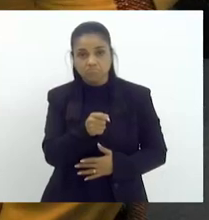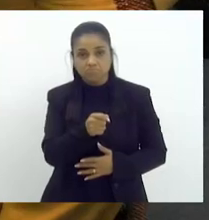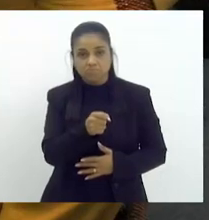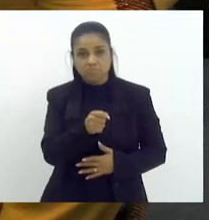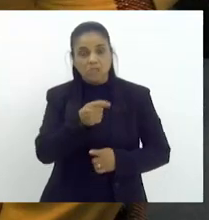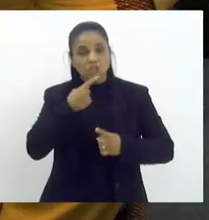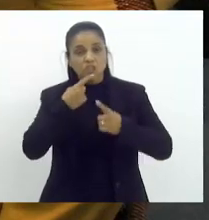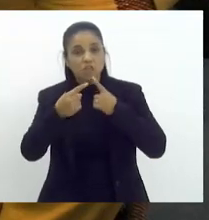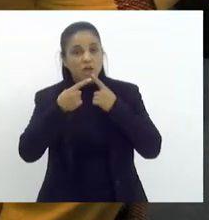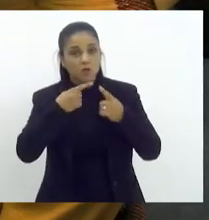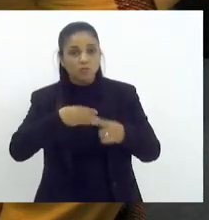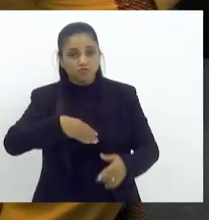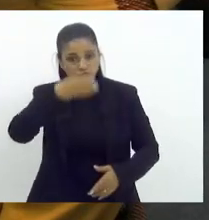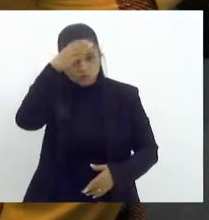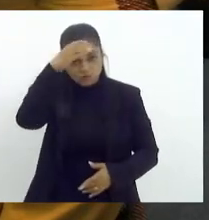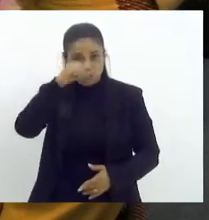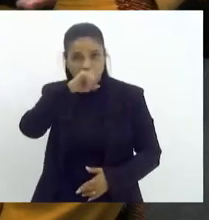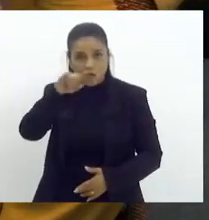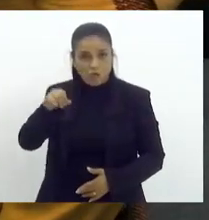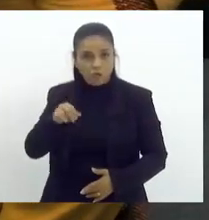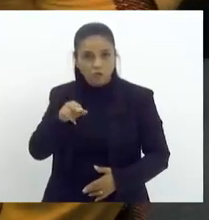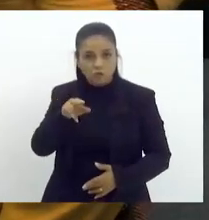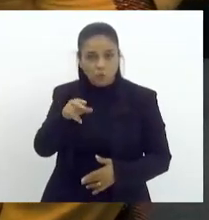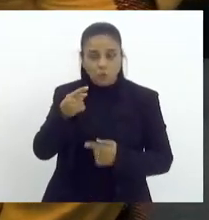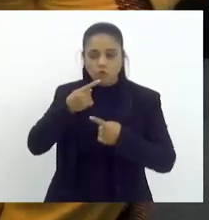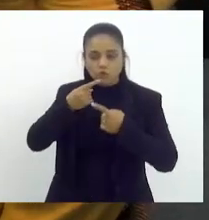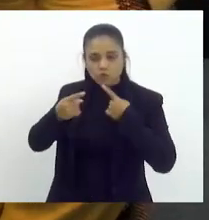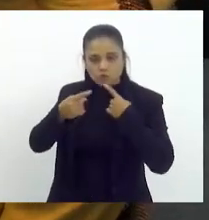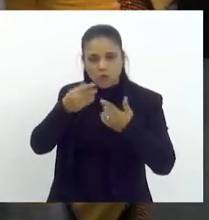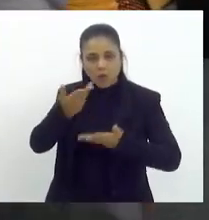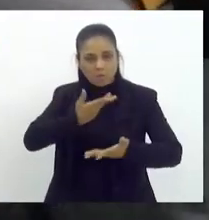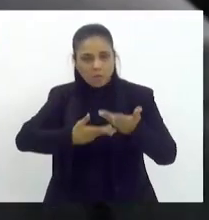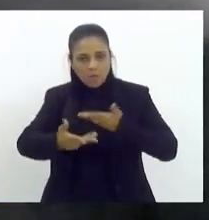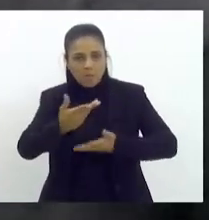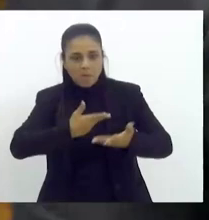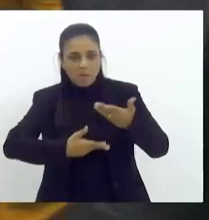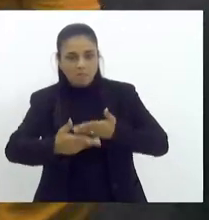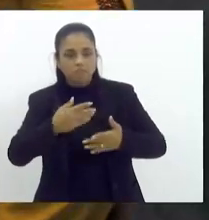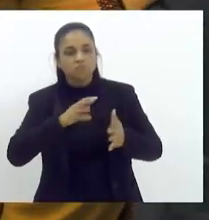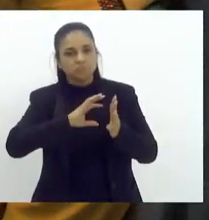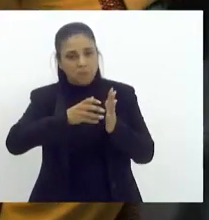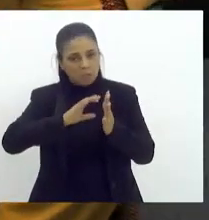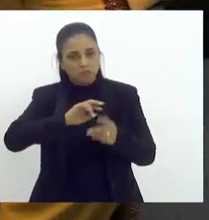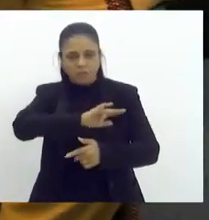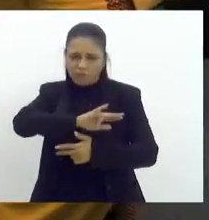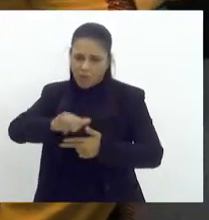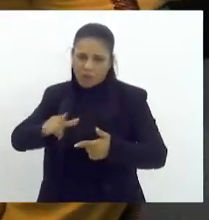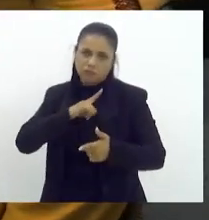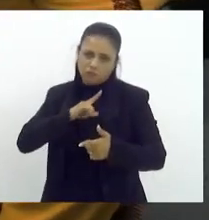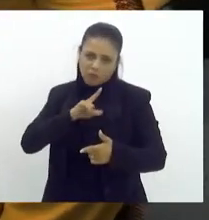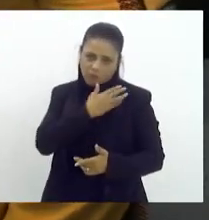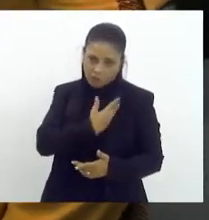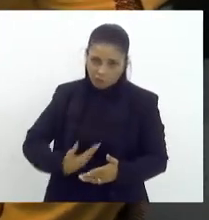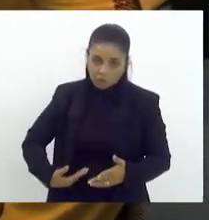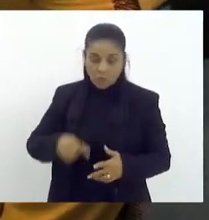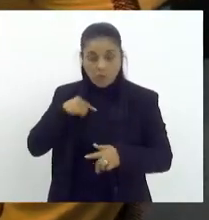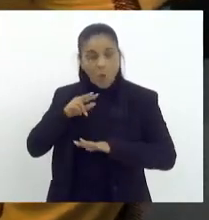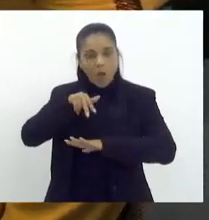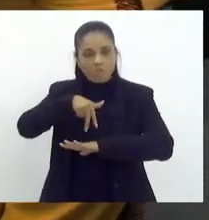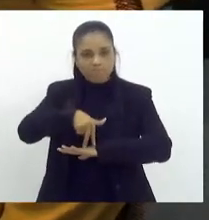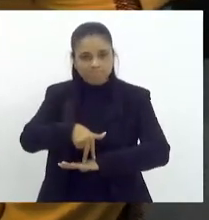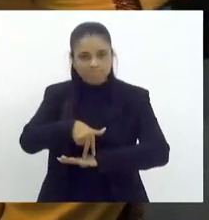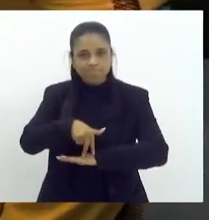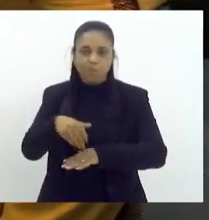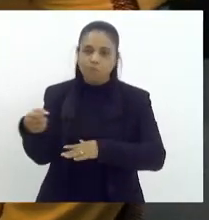ter mais diálogo porque a tia Ju tem diálogo com a gente eu sei que é um governo de coalizão envolvendo tem muitos partidos mas estou aqui firme para que a gente